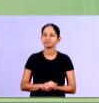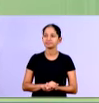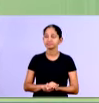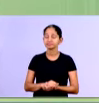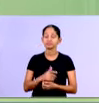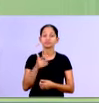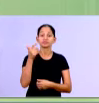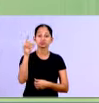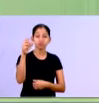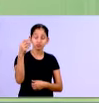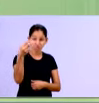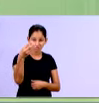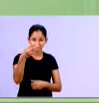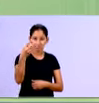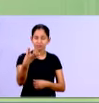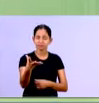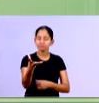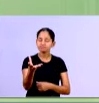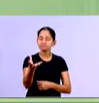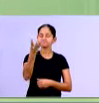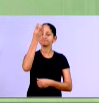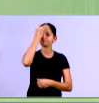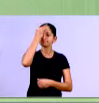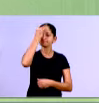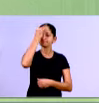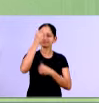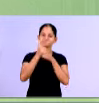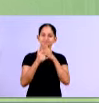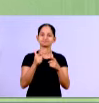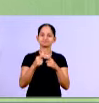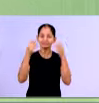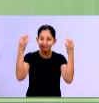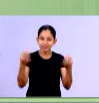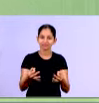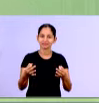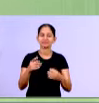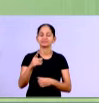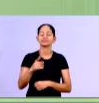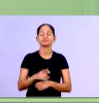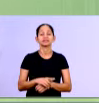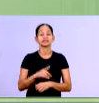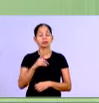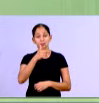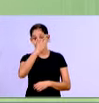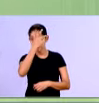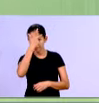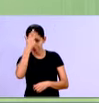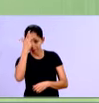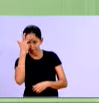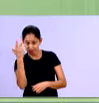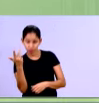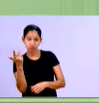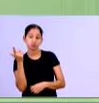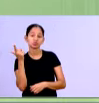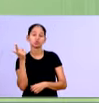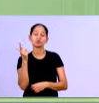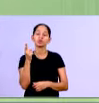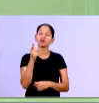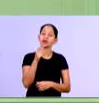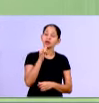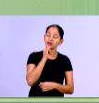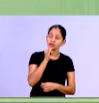Mais um aqui para fixar de vez os nossos problemas. Ó. Um comerciante, ele contraiu de um